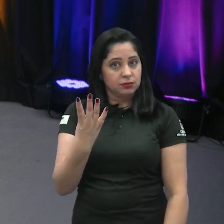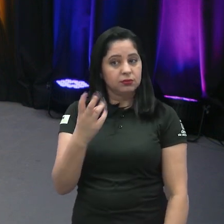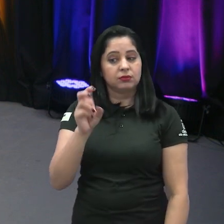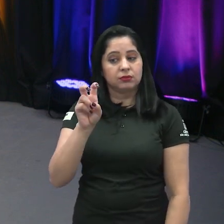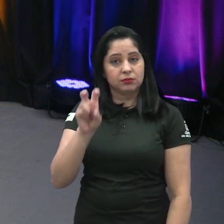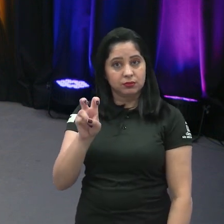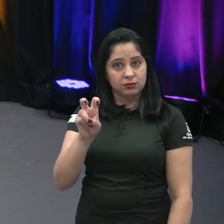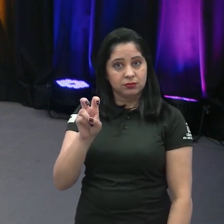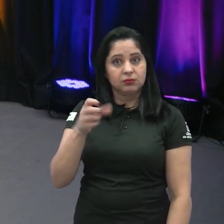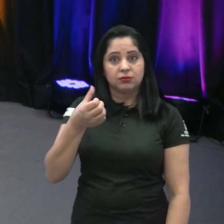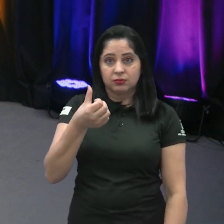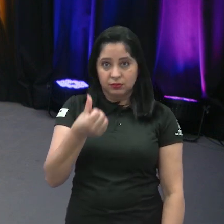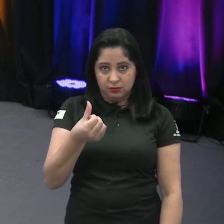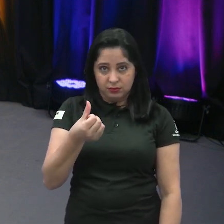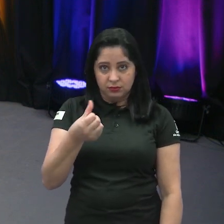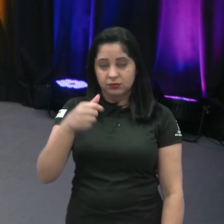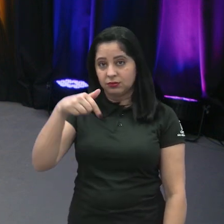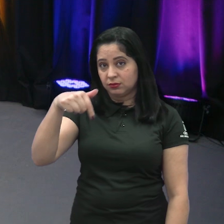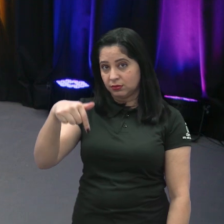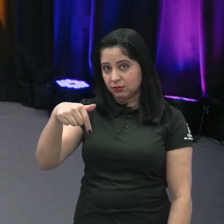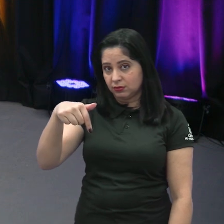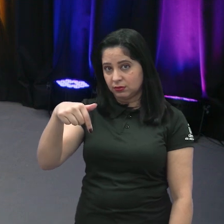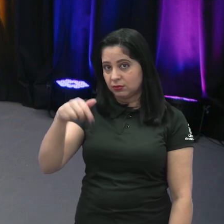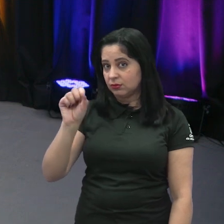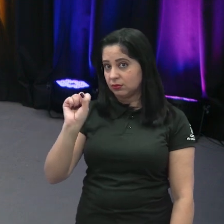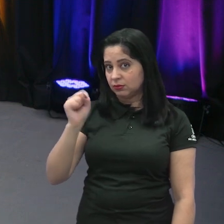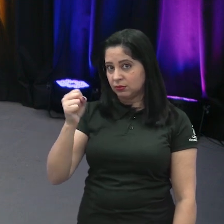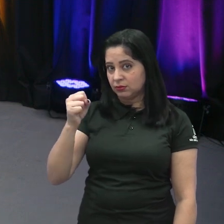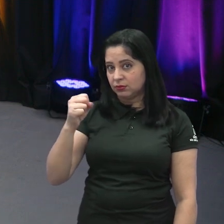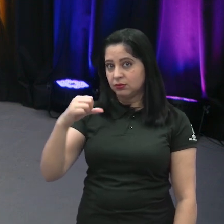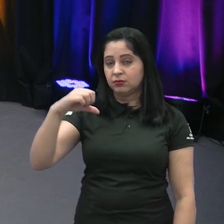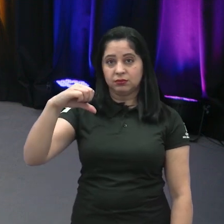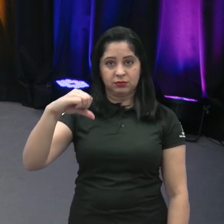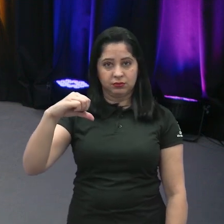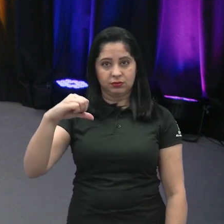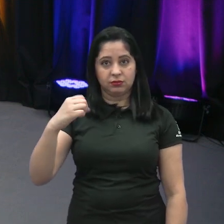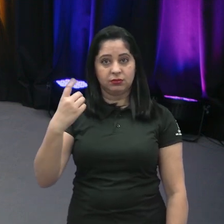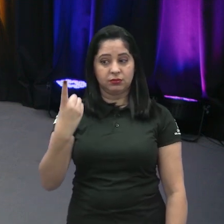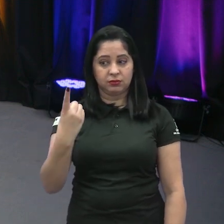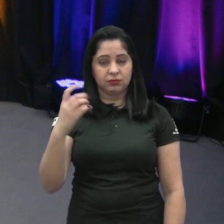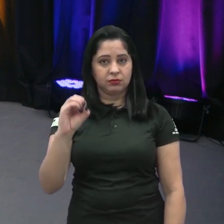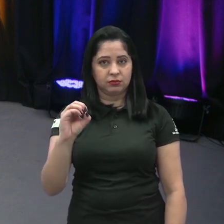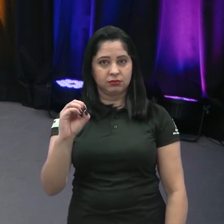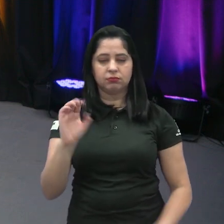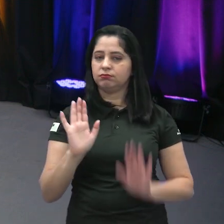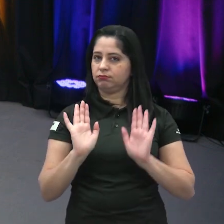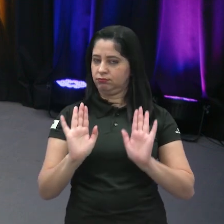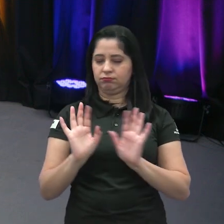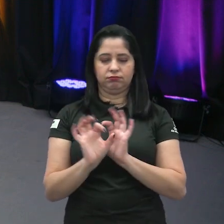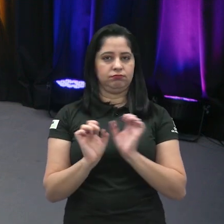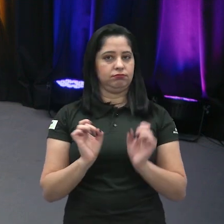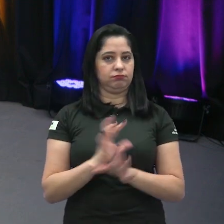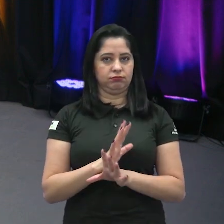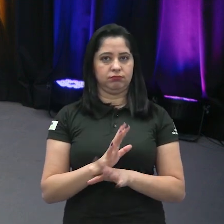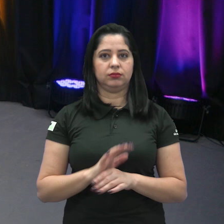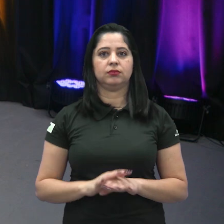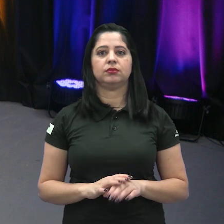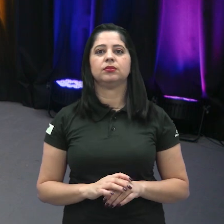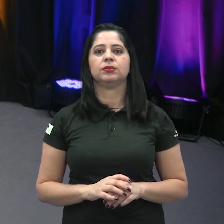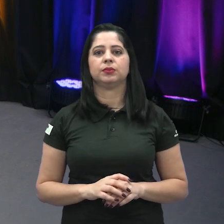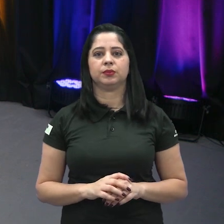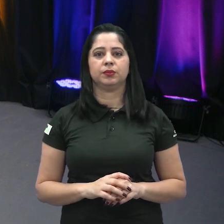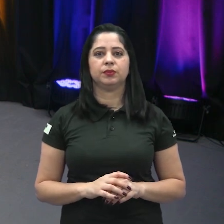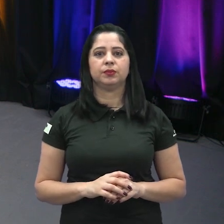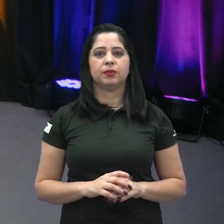2, 3, 4, 5, 6, 7, 8, 9, 10.